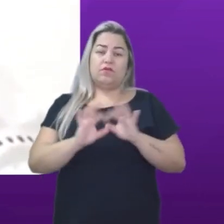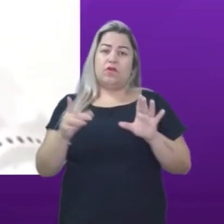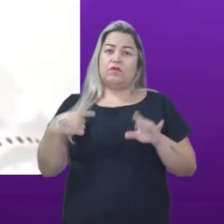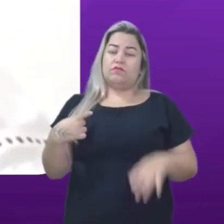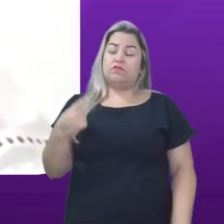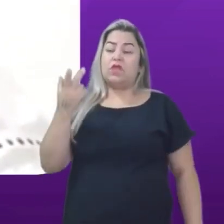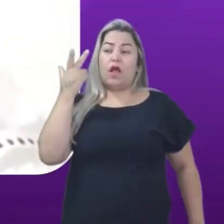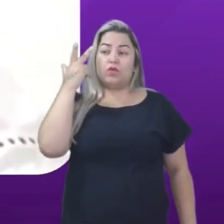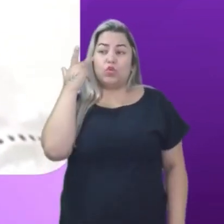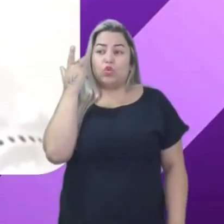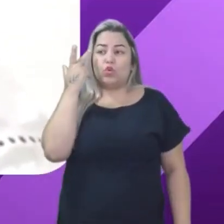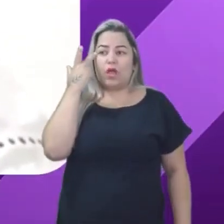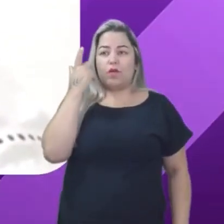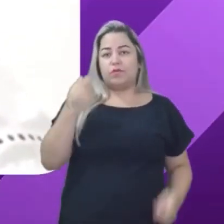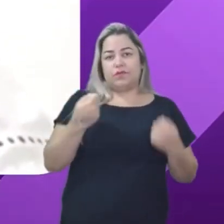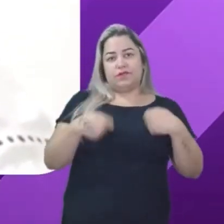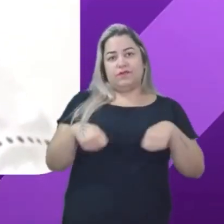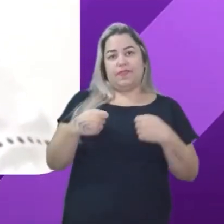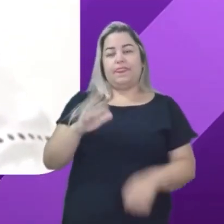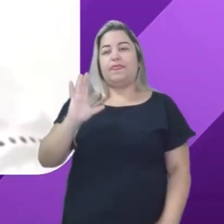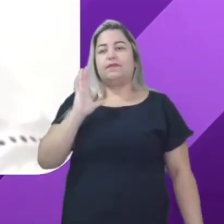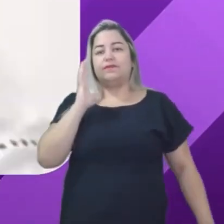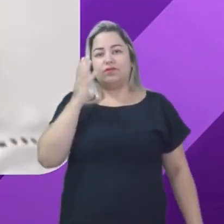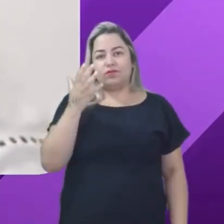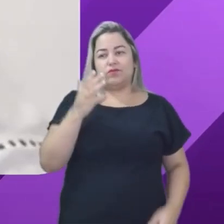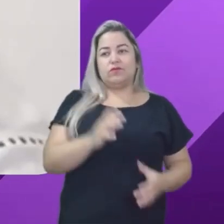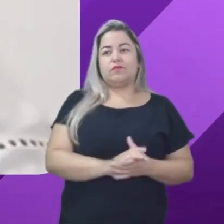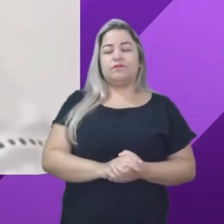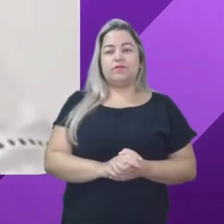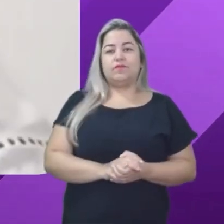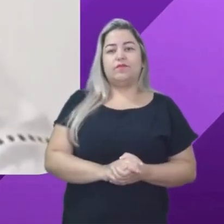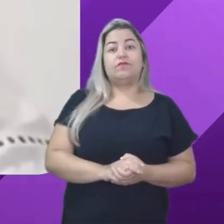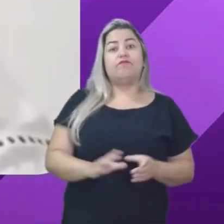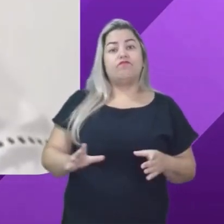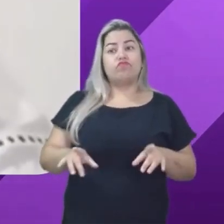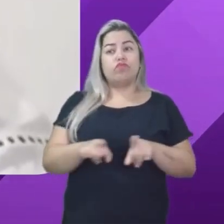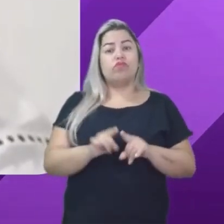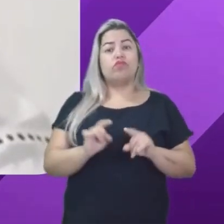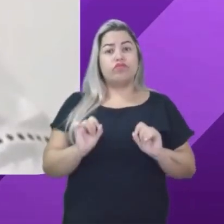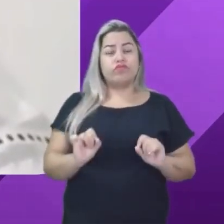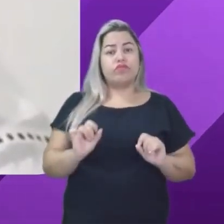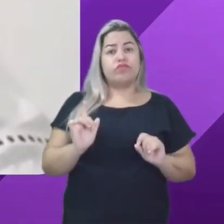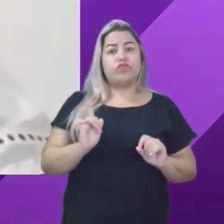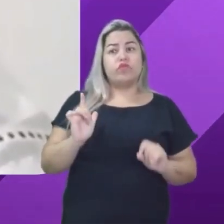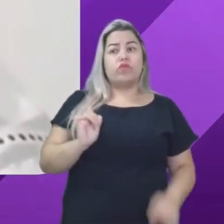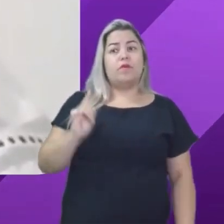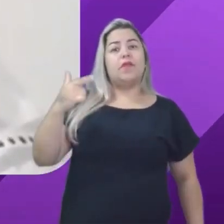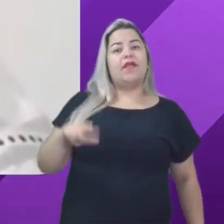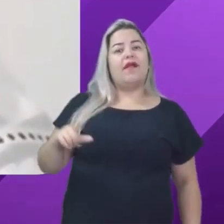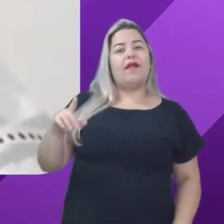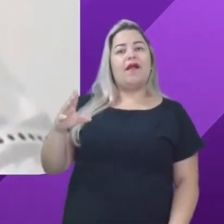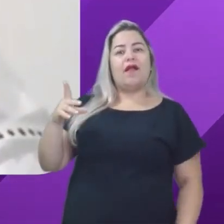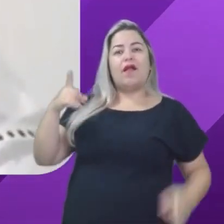uma naturalização. Precisamos de soluções, de cessar também estes abusos, as